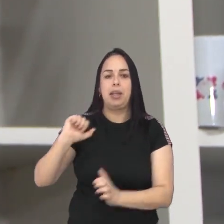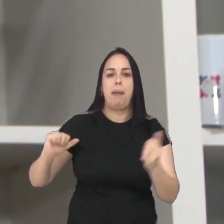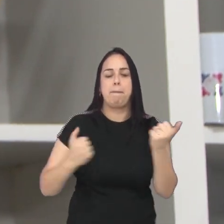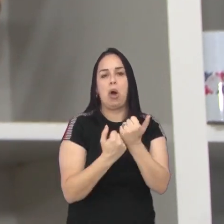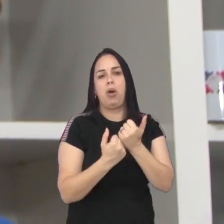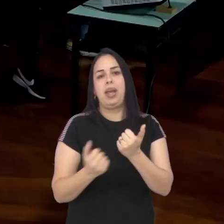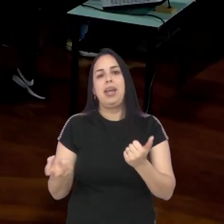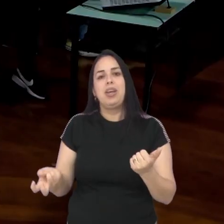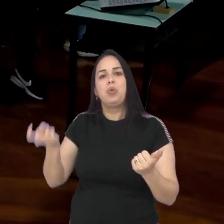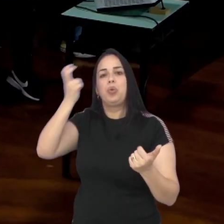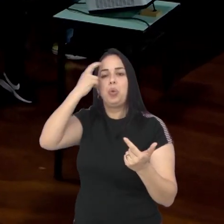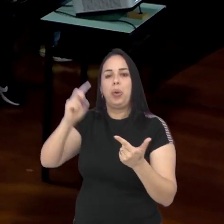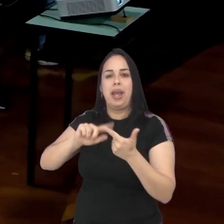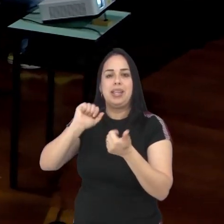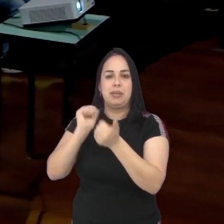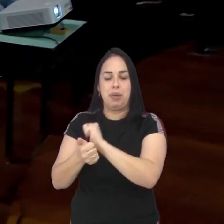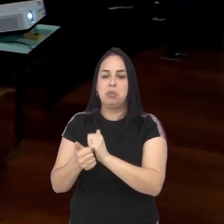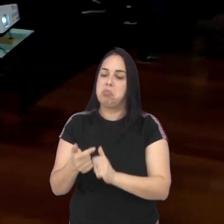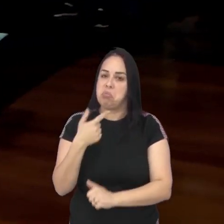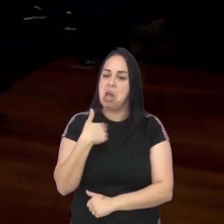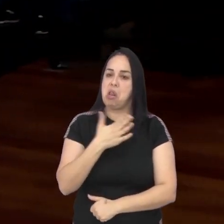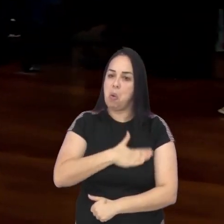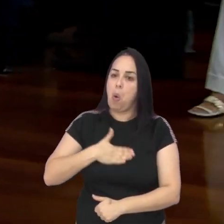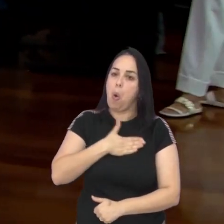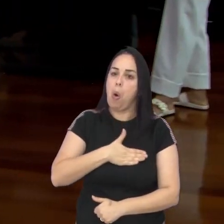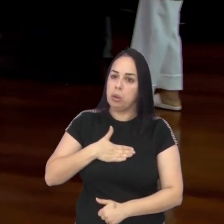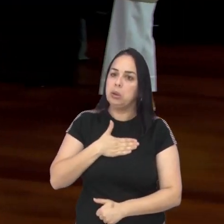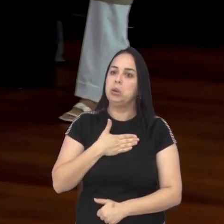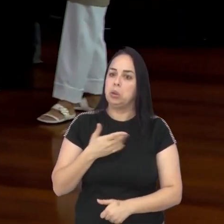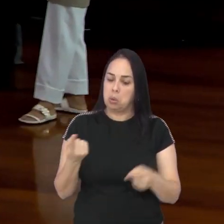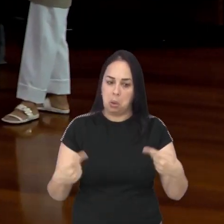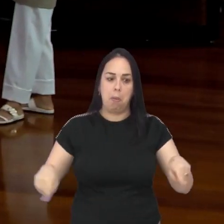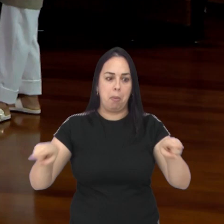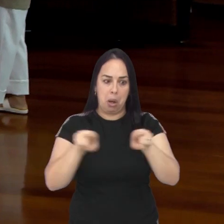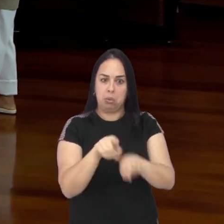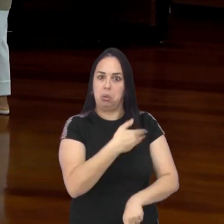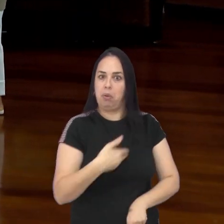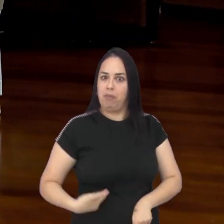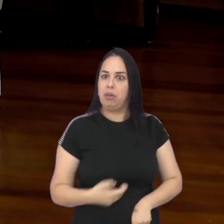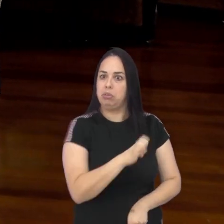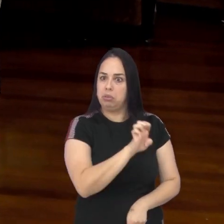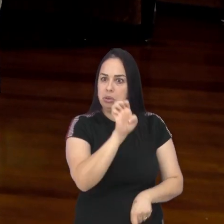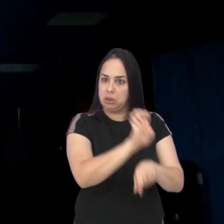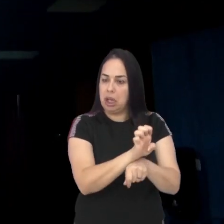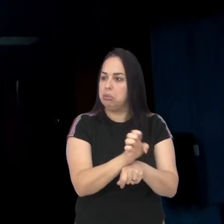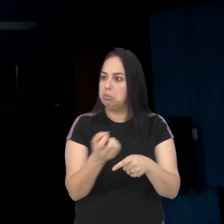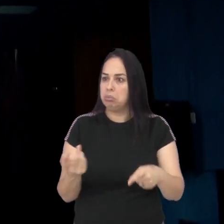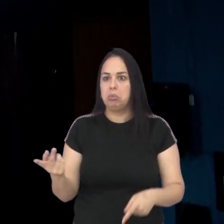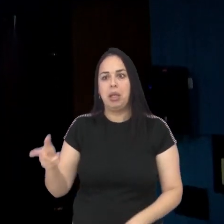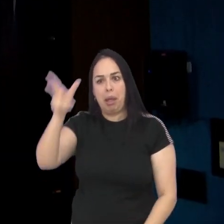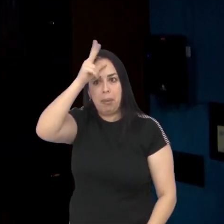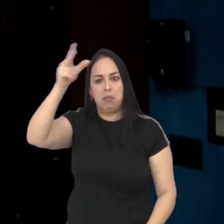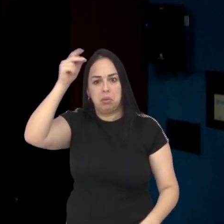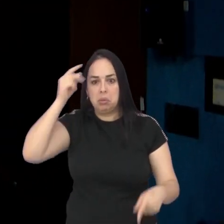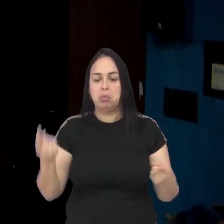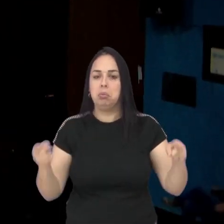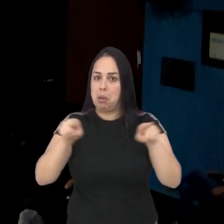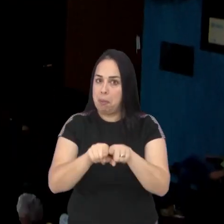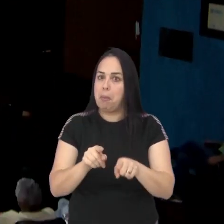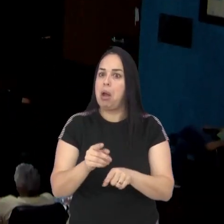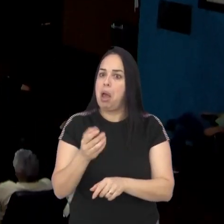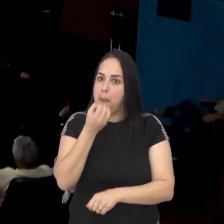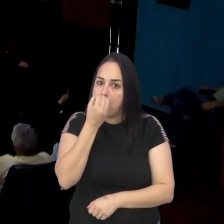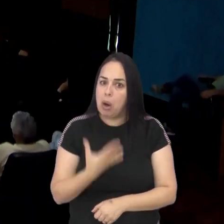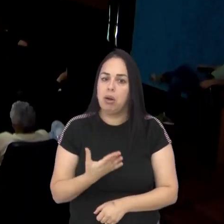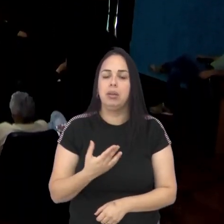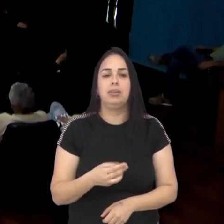da Câmara, enxerga como positivas parcerias realizadas com o governo do estado. Para o parlamentar, o programa